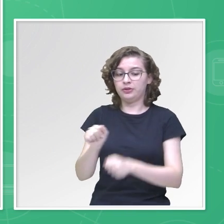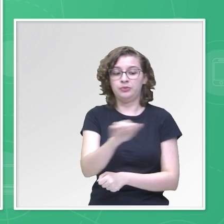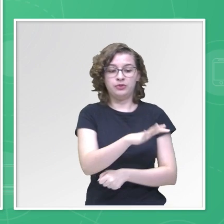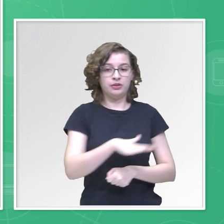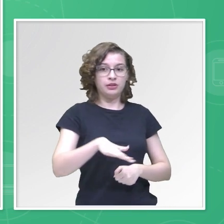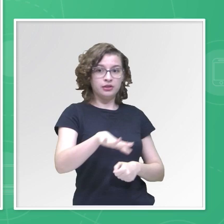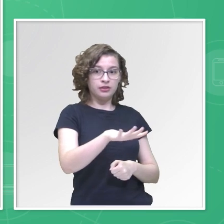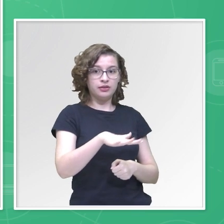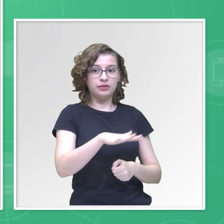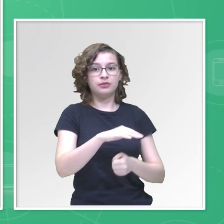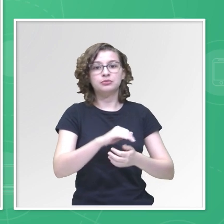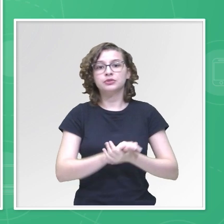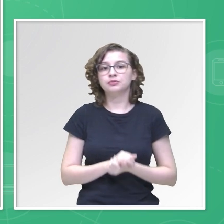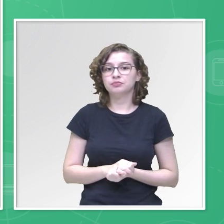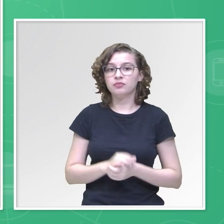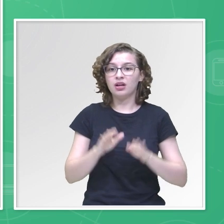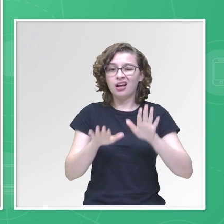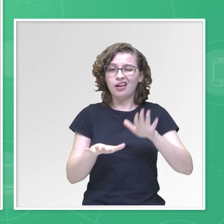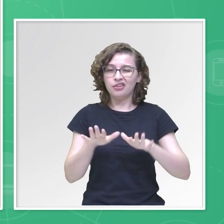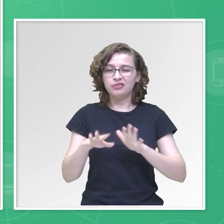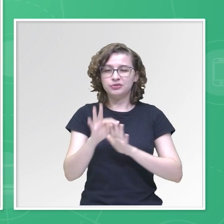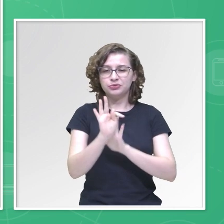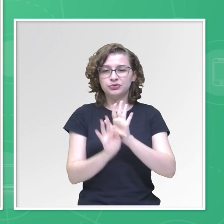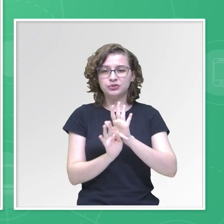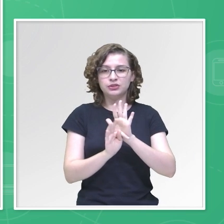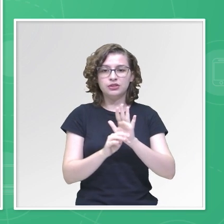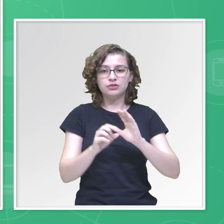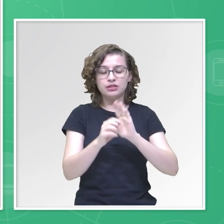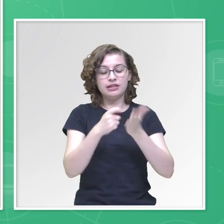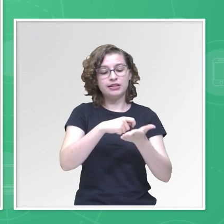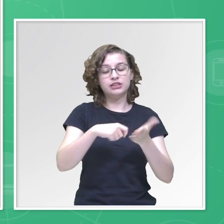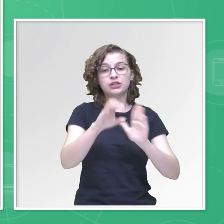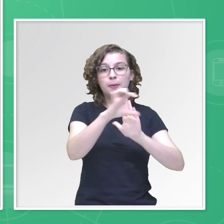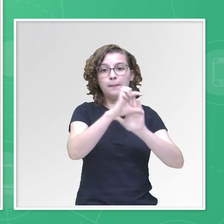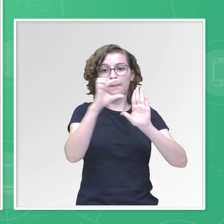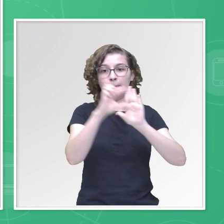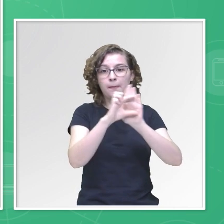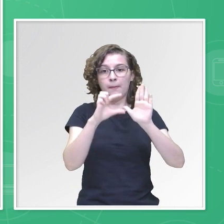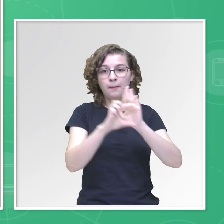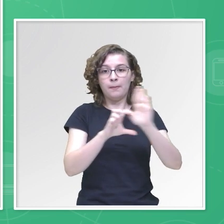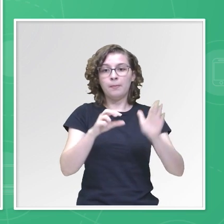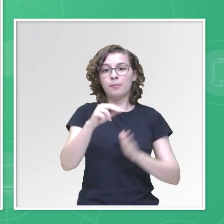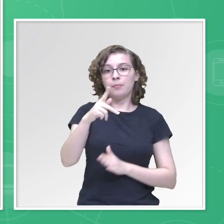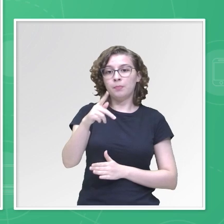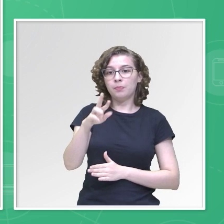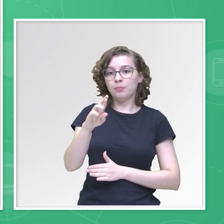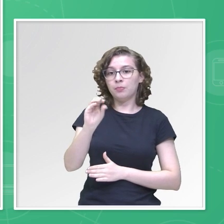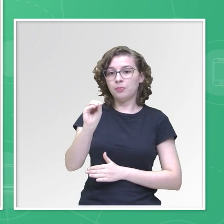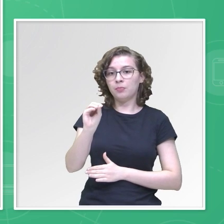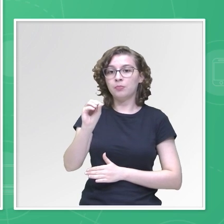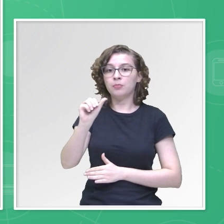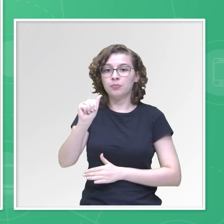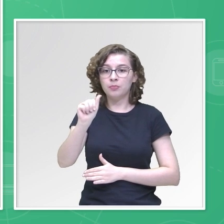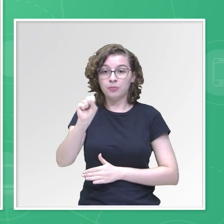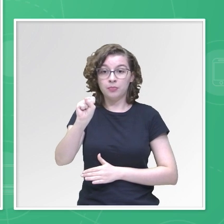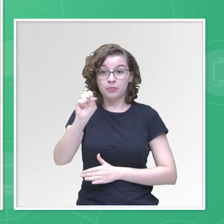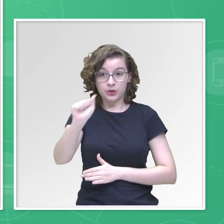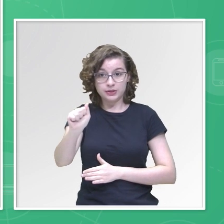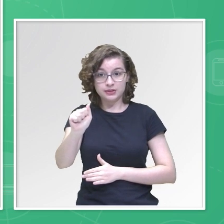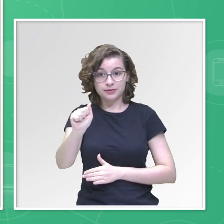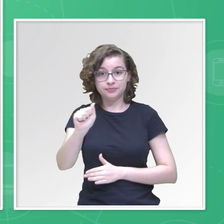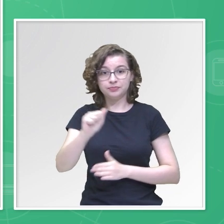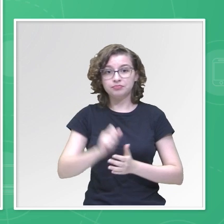escrito em prosa e nele desse tipo de texto o texto narrativo são narrados são contados